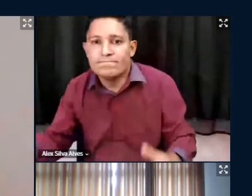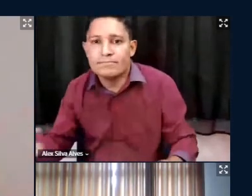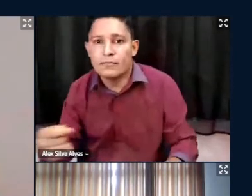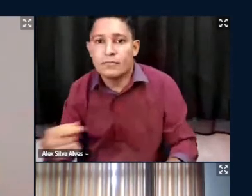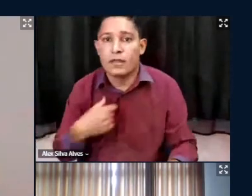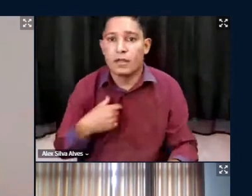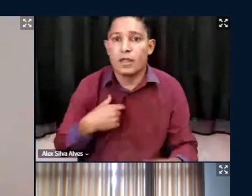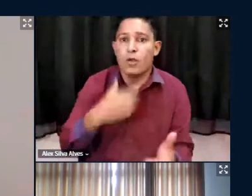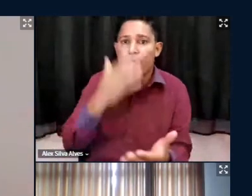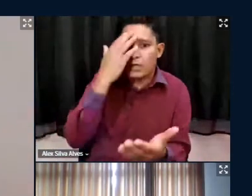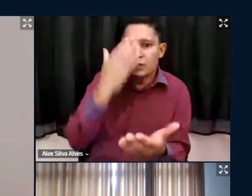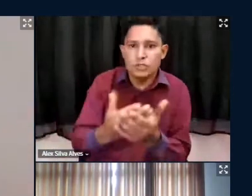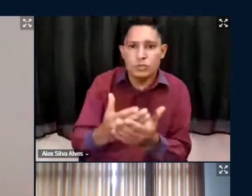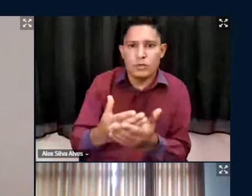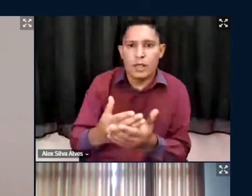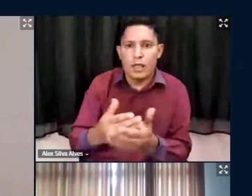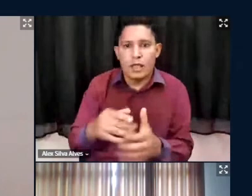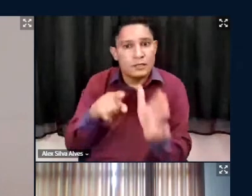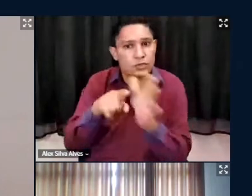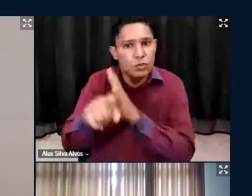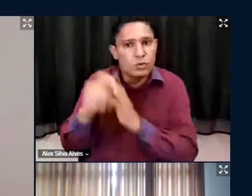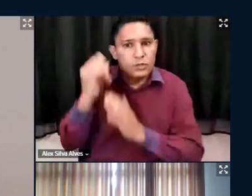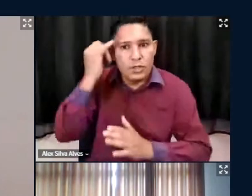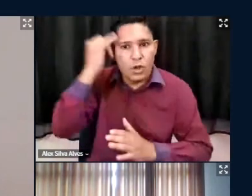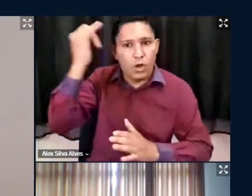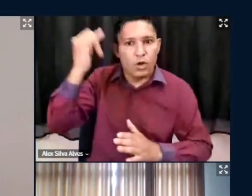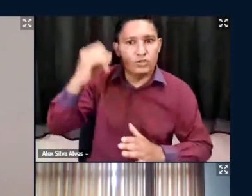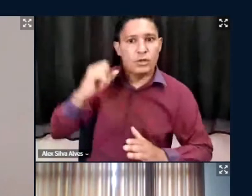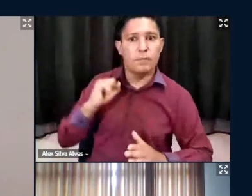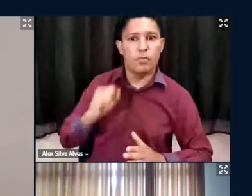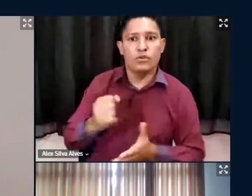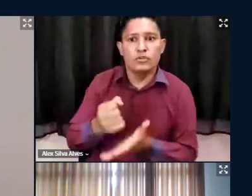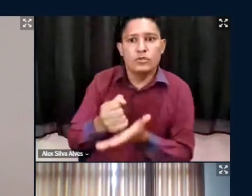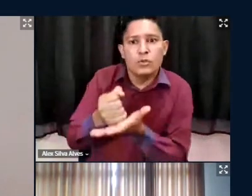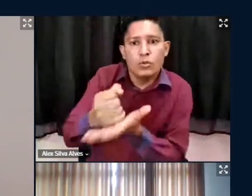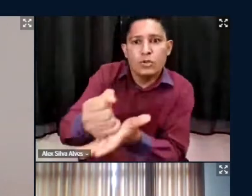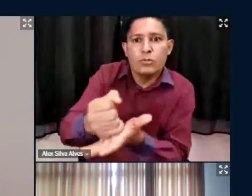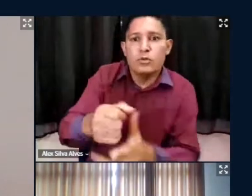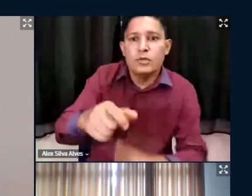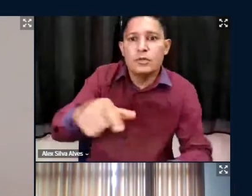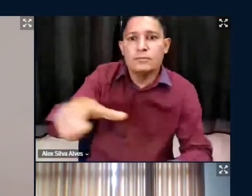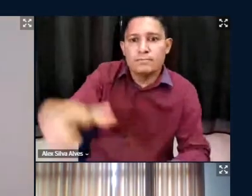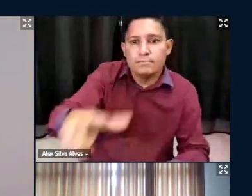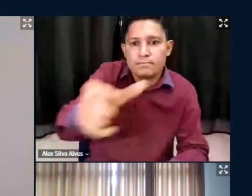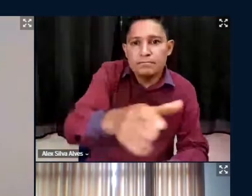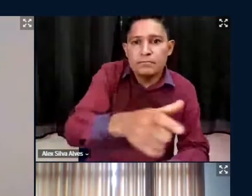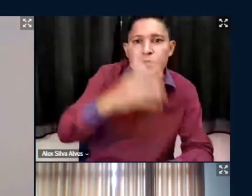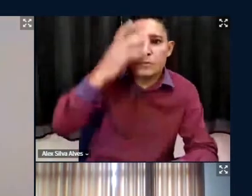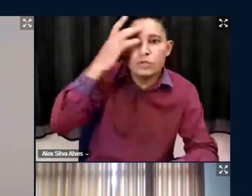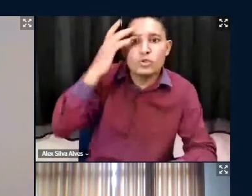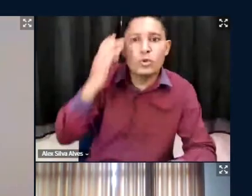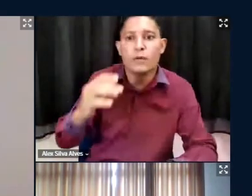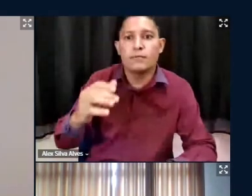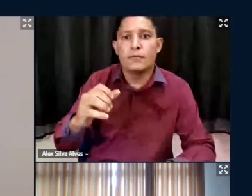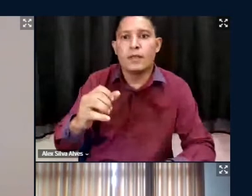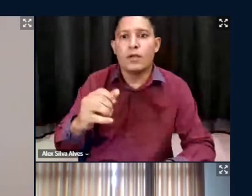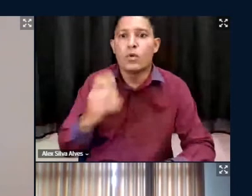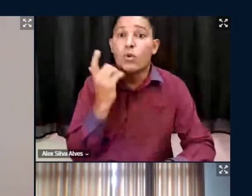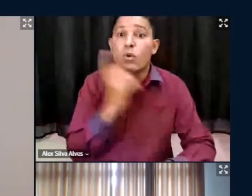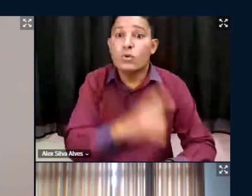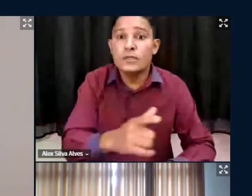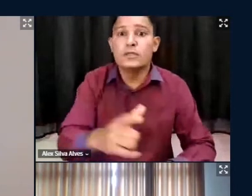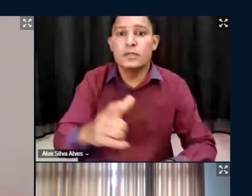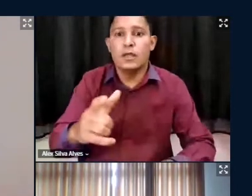Principalmente, a gente verifica que tinha uma lacuna lexical. Então, para mim, essa questão ideológica é do